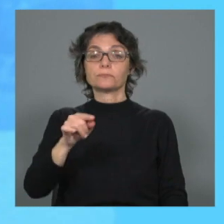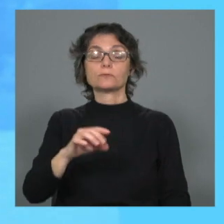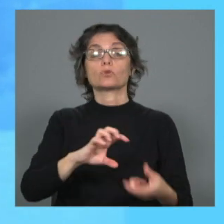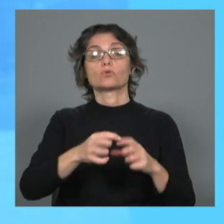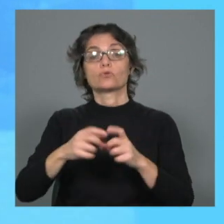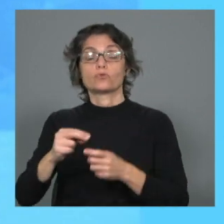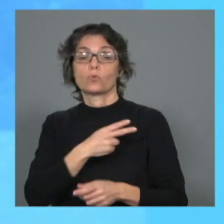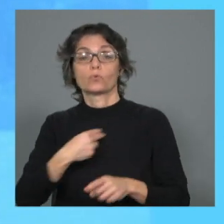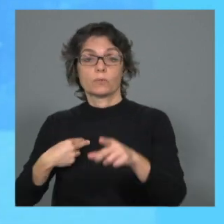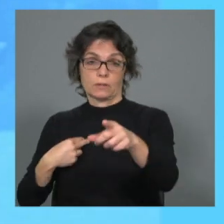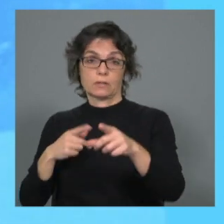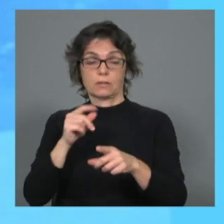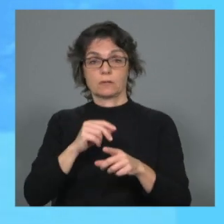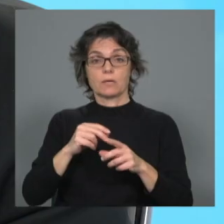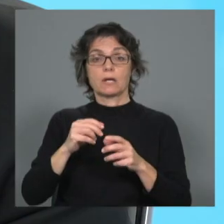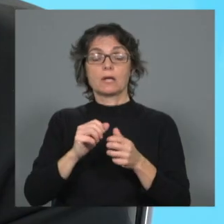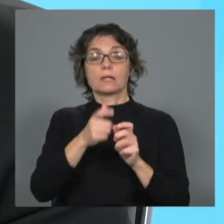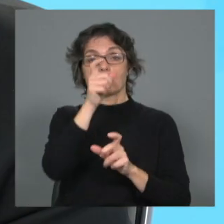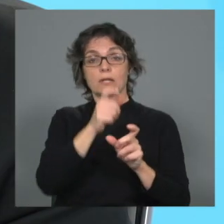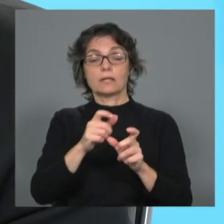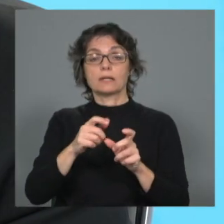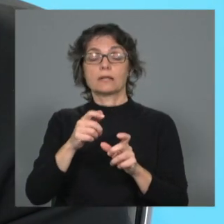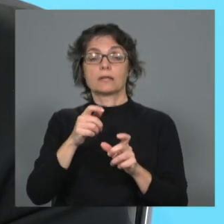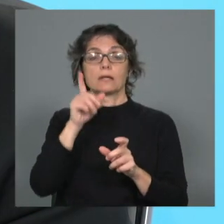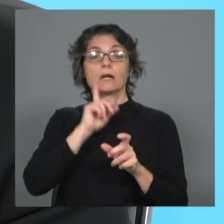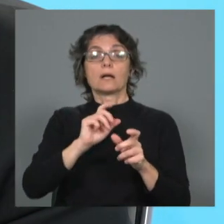atleta russa da patinagem, da Kamila